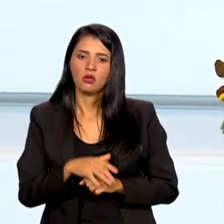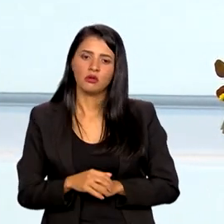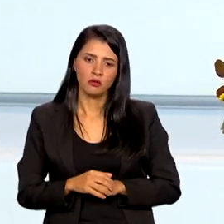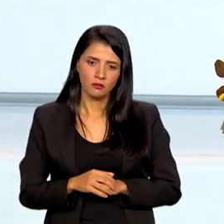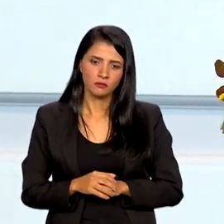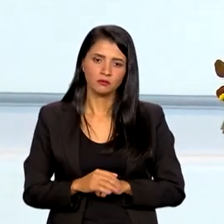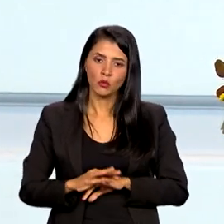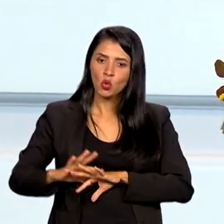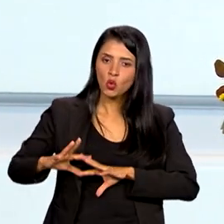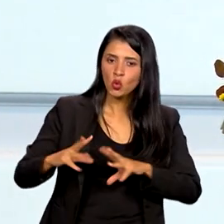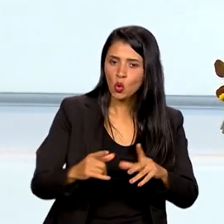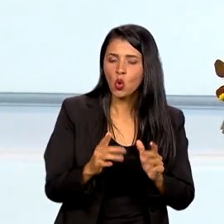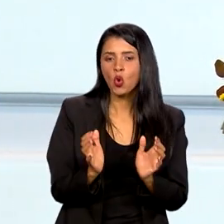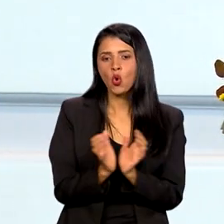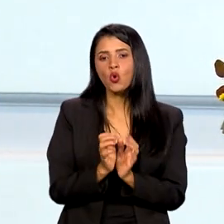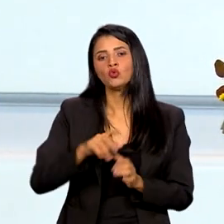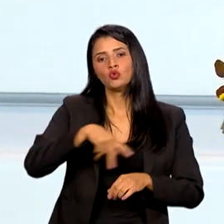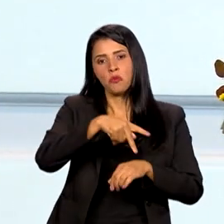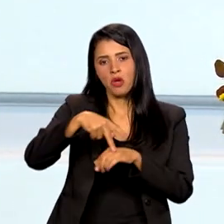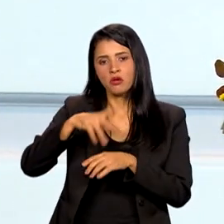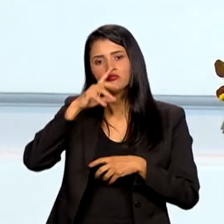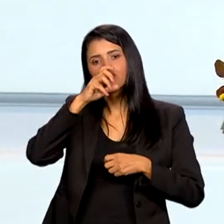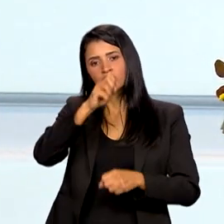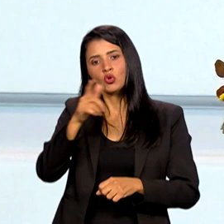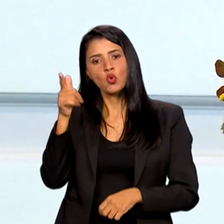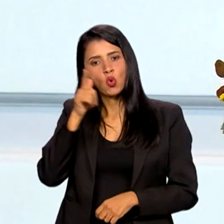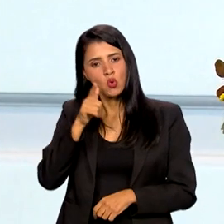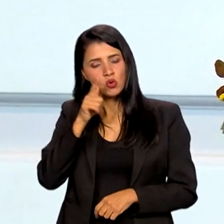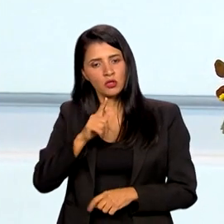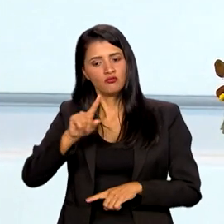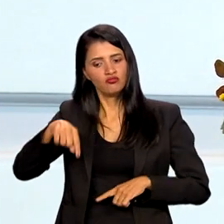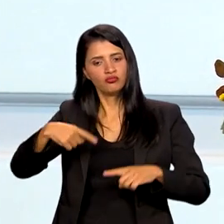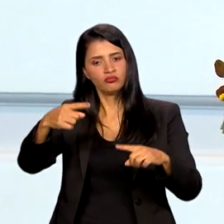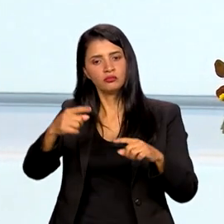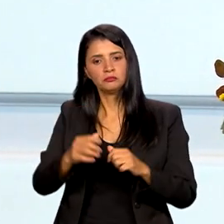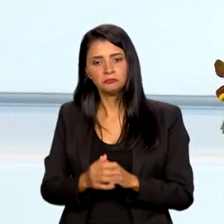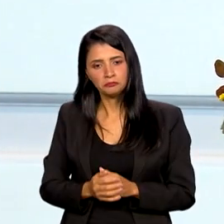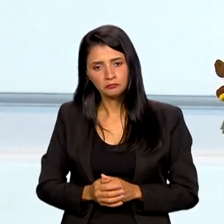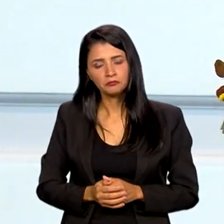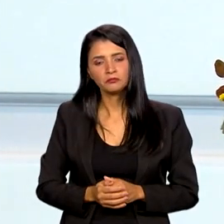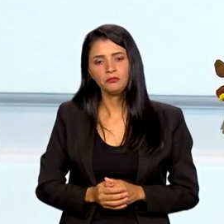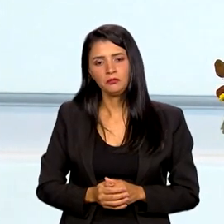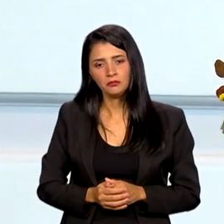todo o bloco sai fortalecido. Então, acho que